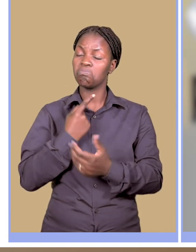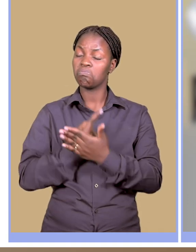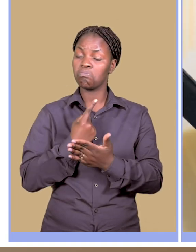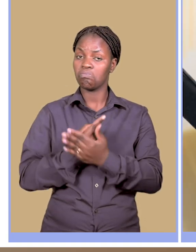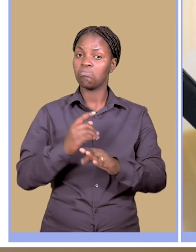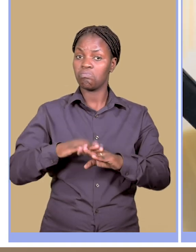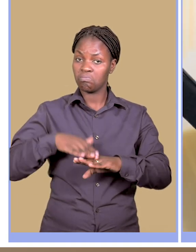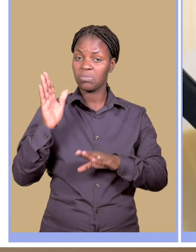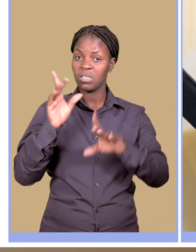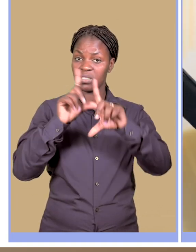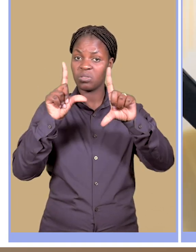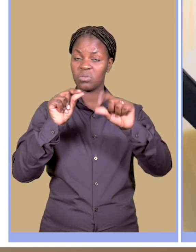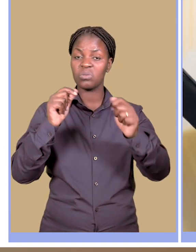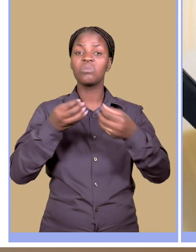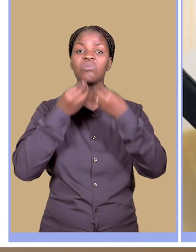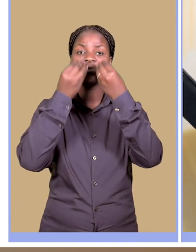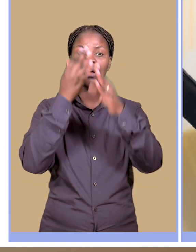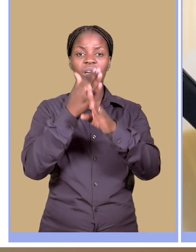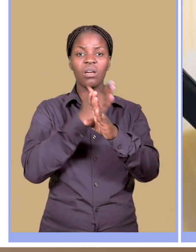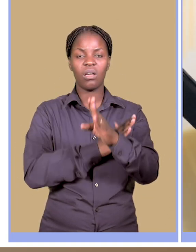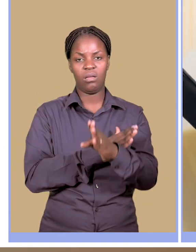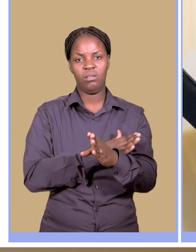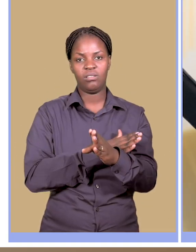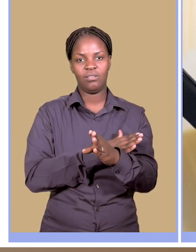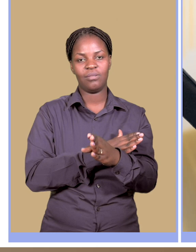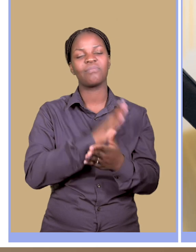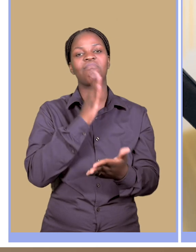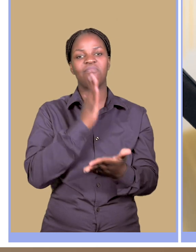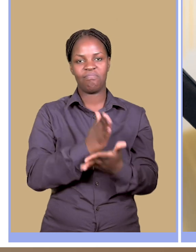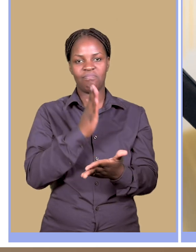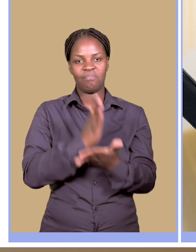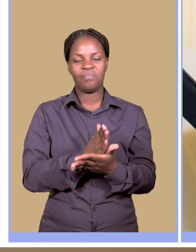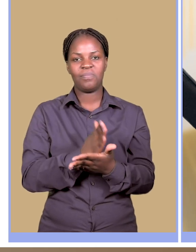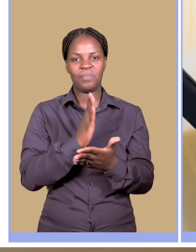aviso prévio. Sem dúvidas.